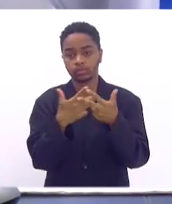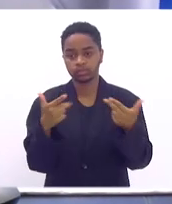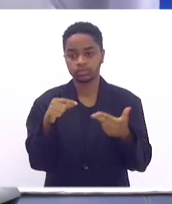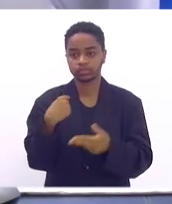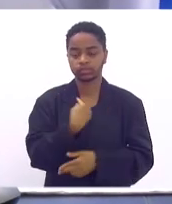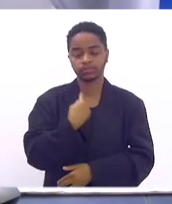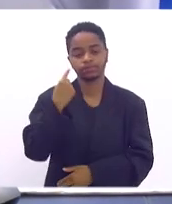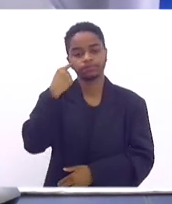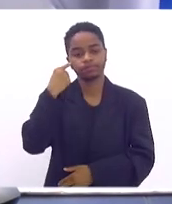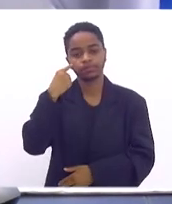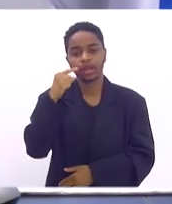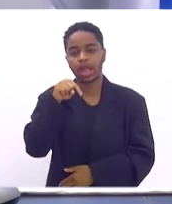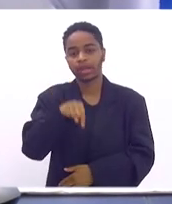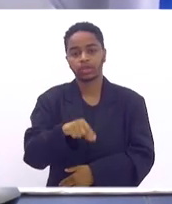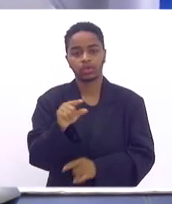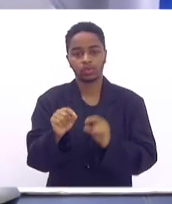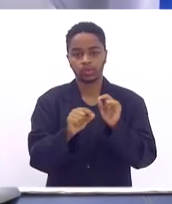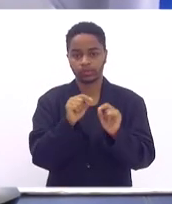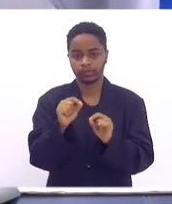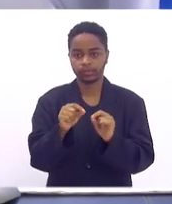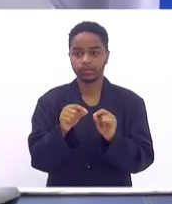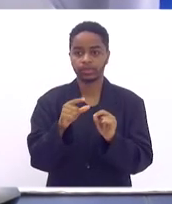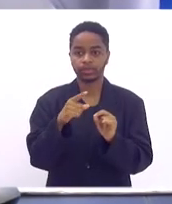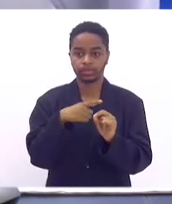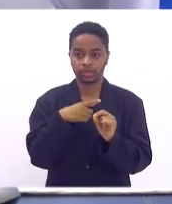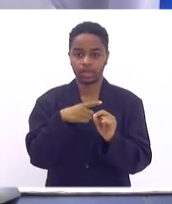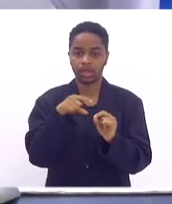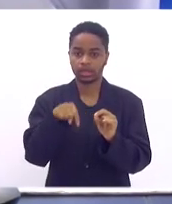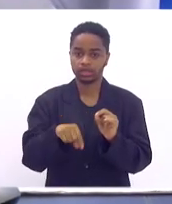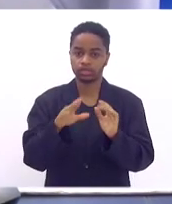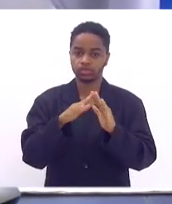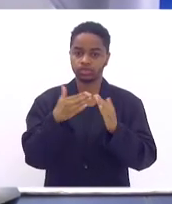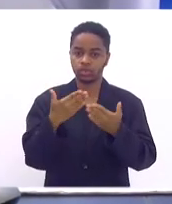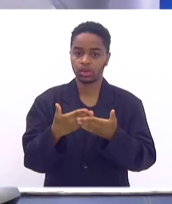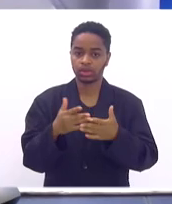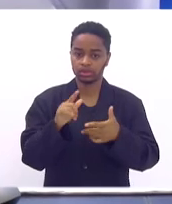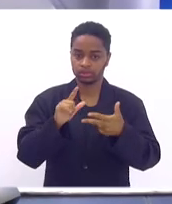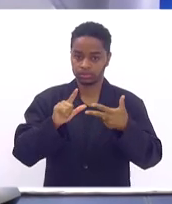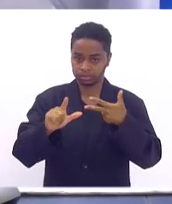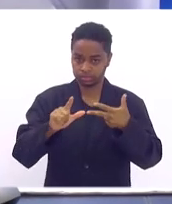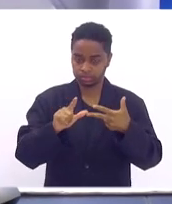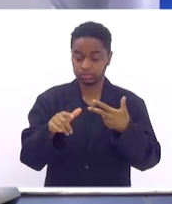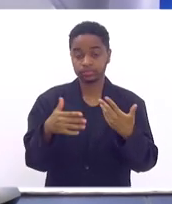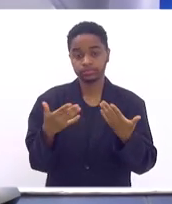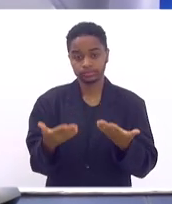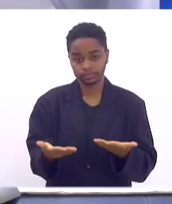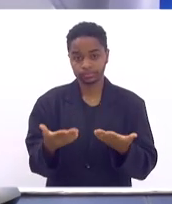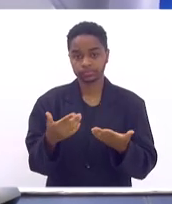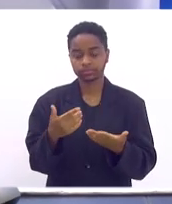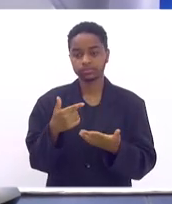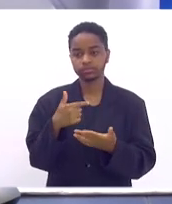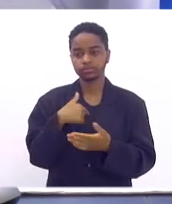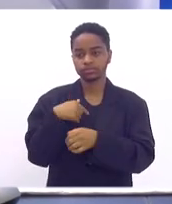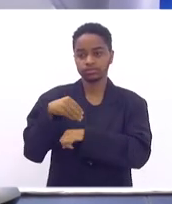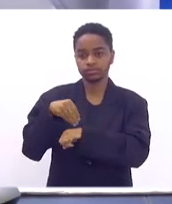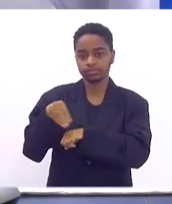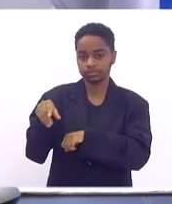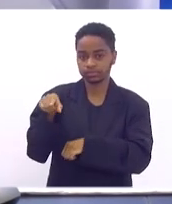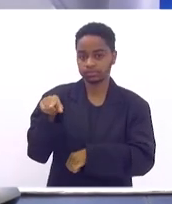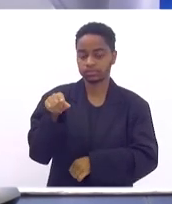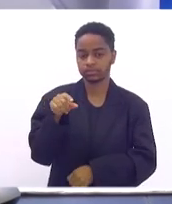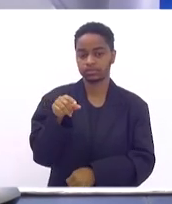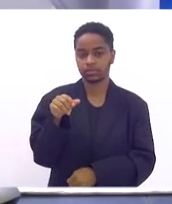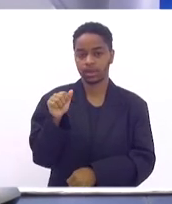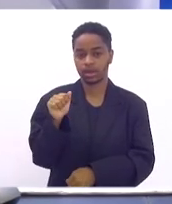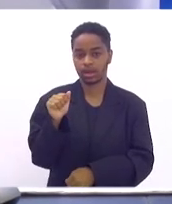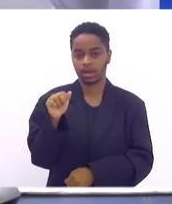fica aqui a gente tem uma escola do legislativo. E aí, falando um pouco para a doutora Cristina, é